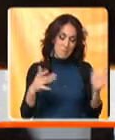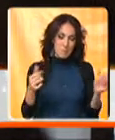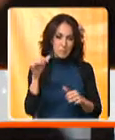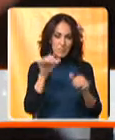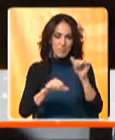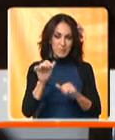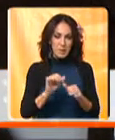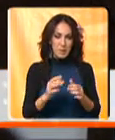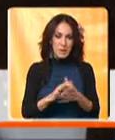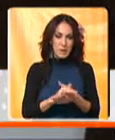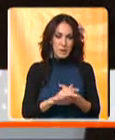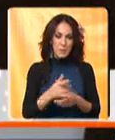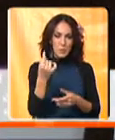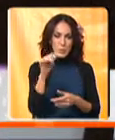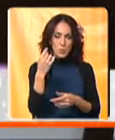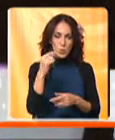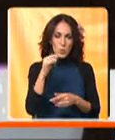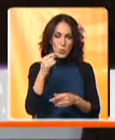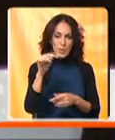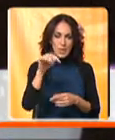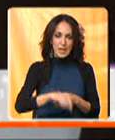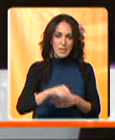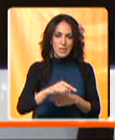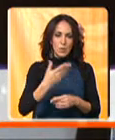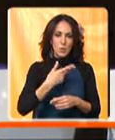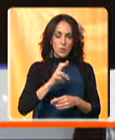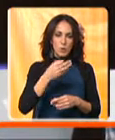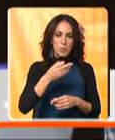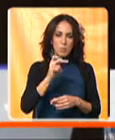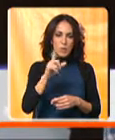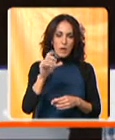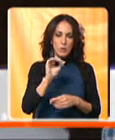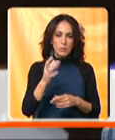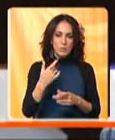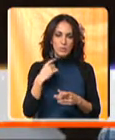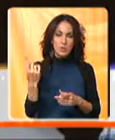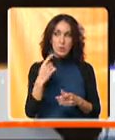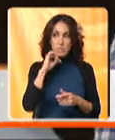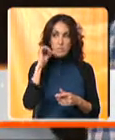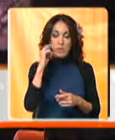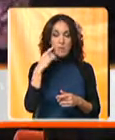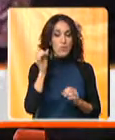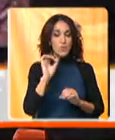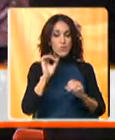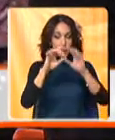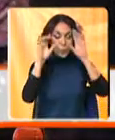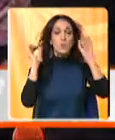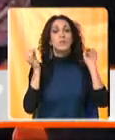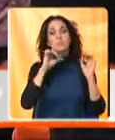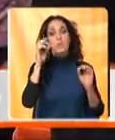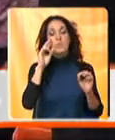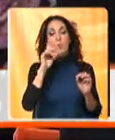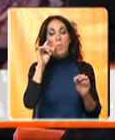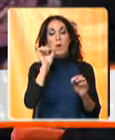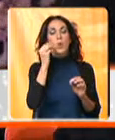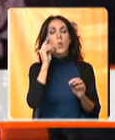submetido a esta intervenção cirúrgica. Tu és a única nestes dias. Tu e o Dr. Paulo Maló são os únicos Nenhum que já de nós, viram. Inclusive nós, apresentadores, vimos o teu pai.